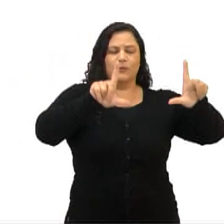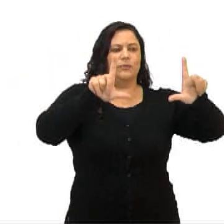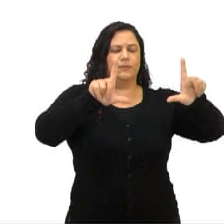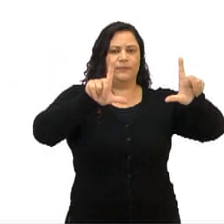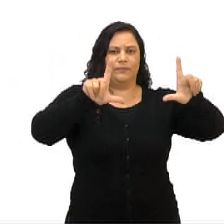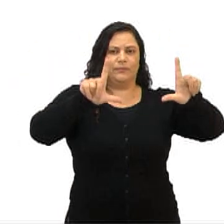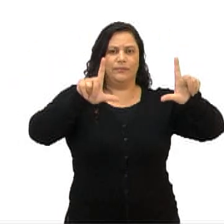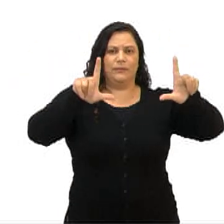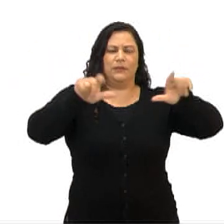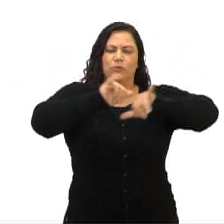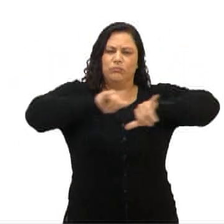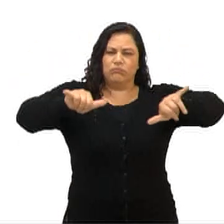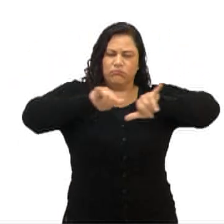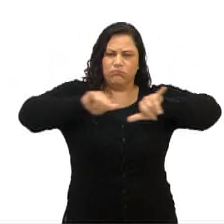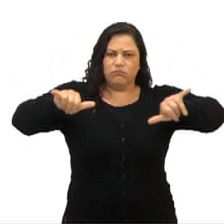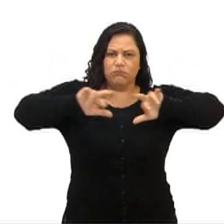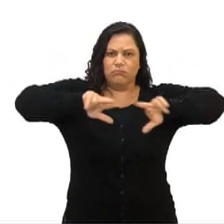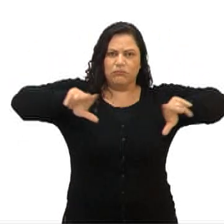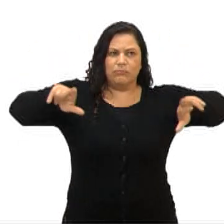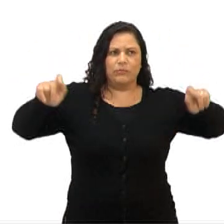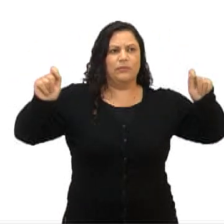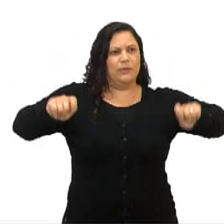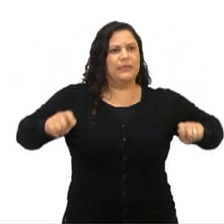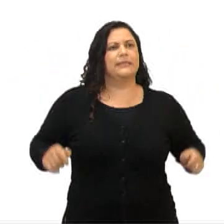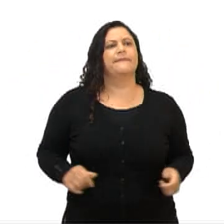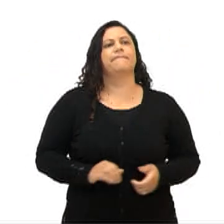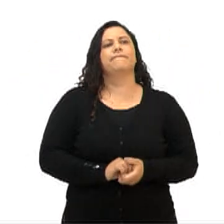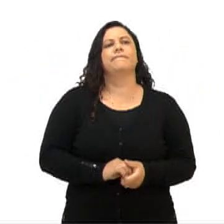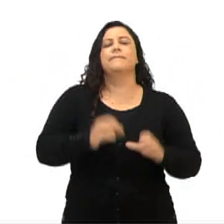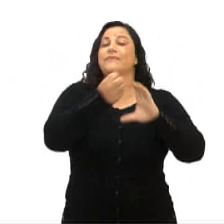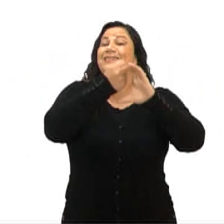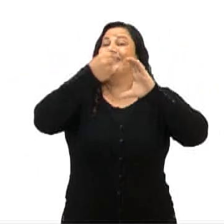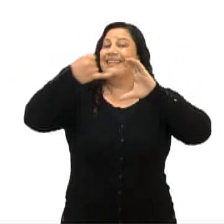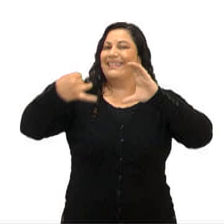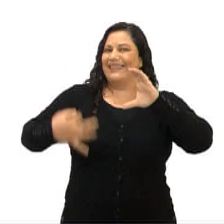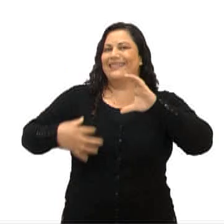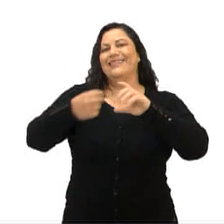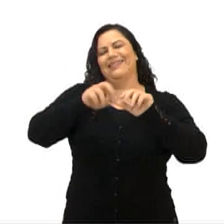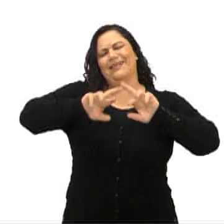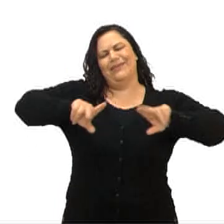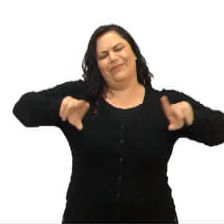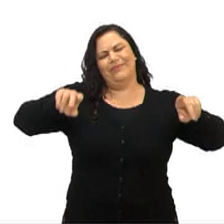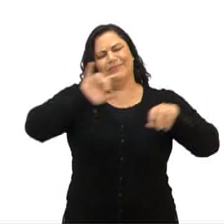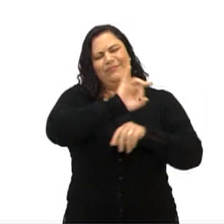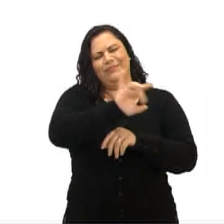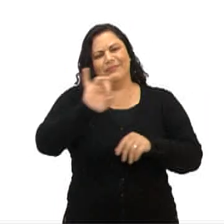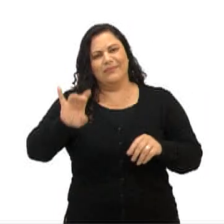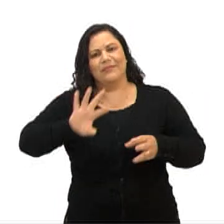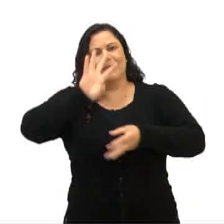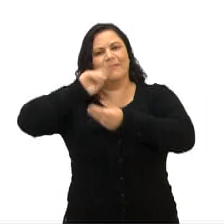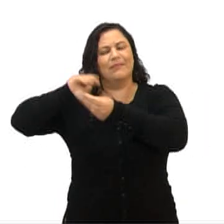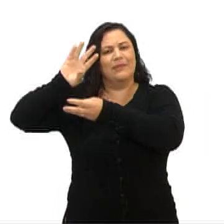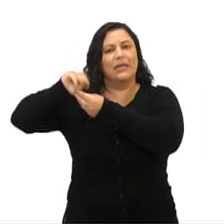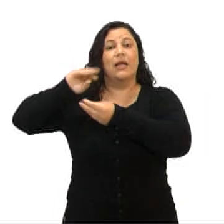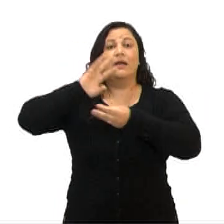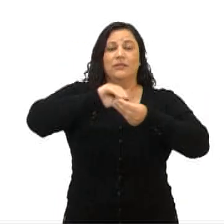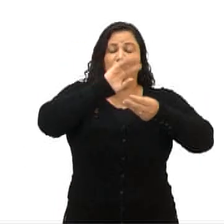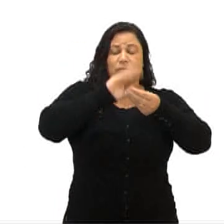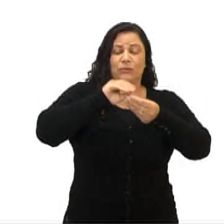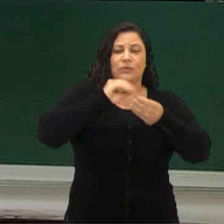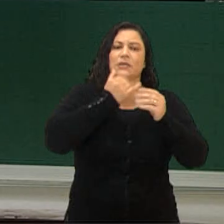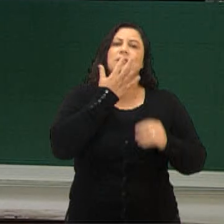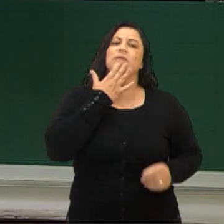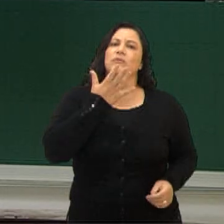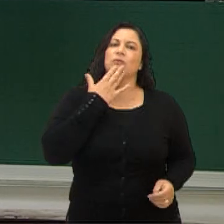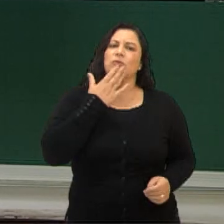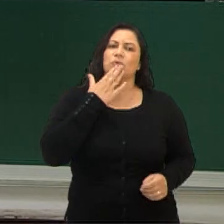pessoal? Então, a capacidade de síntese é a grande característica dele. Então, ele começa a reduzir as cores a serem usadas, até pela técnica